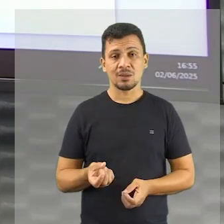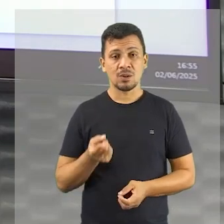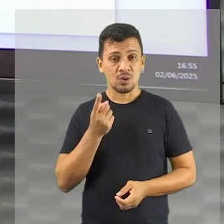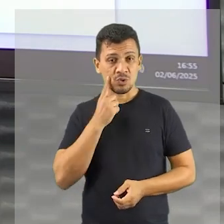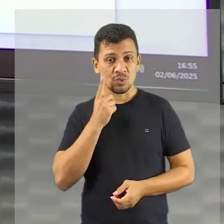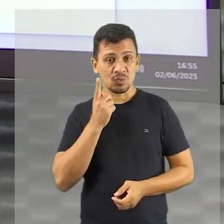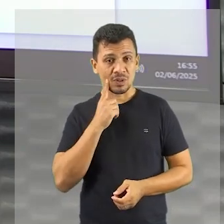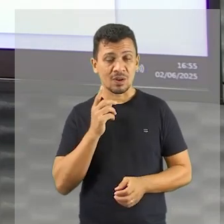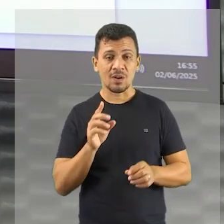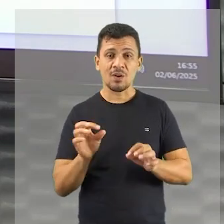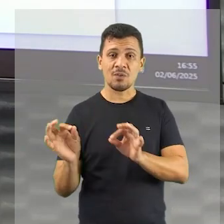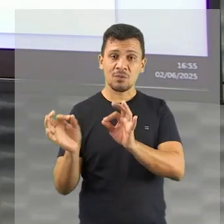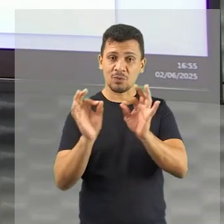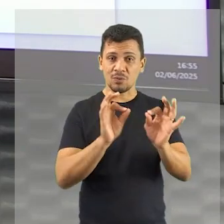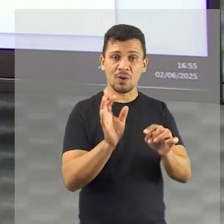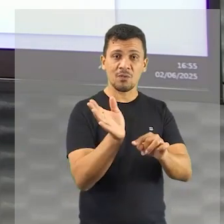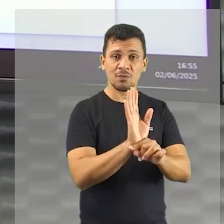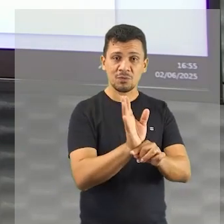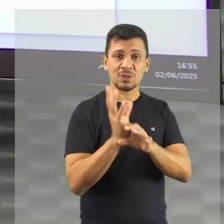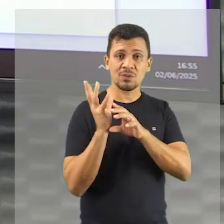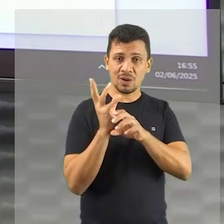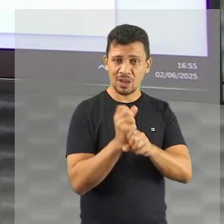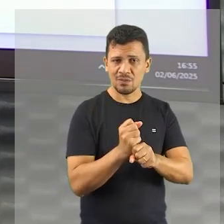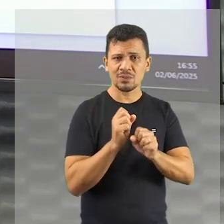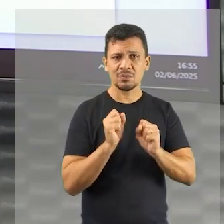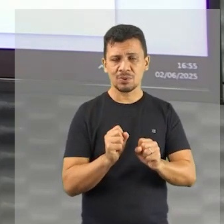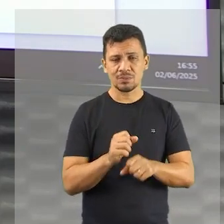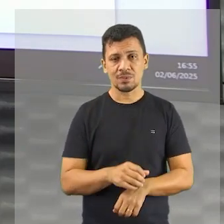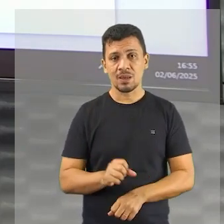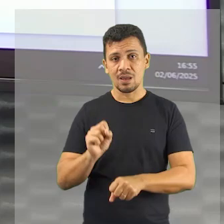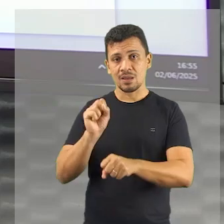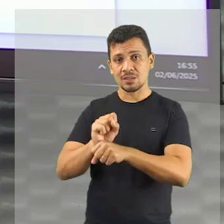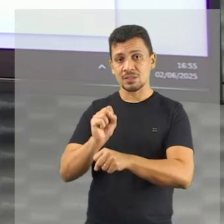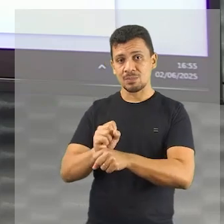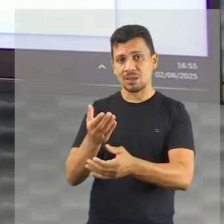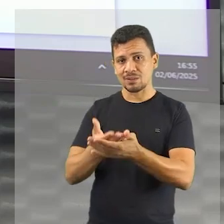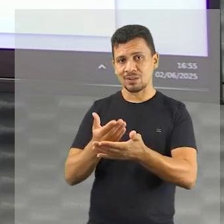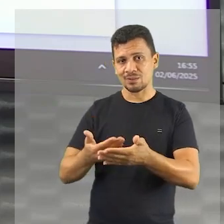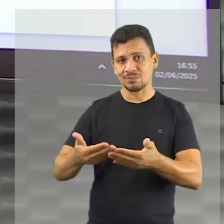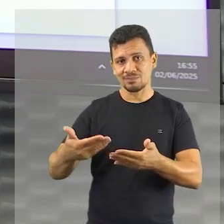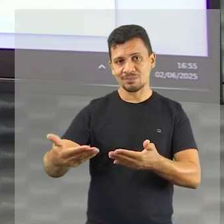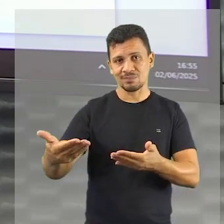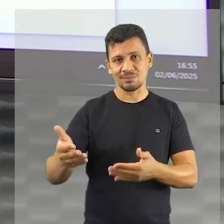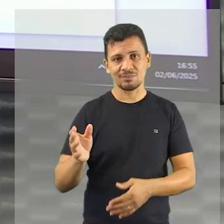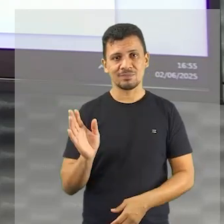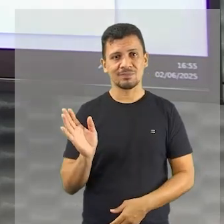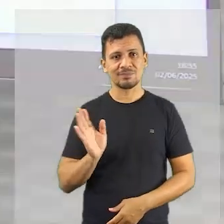podem estar voltando, revisando os nossos vídeos. E a gente espera vocês na próxima aula. Tchau, tchau.